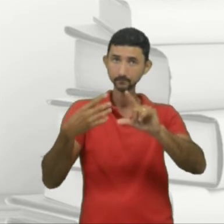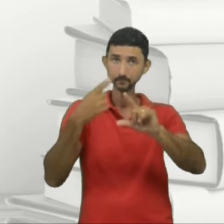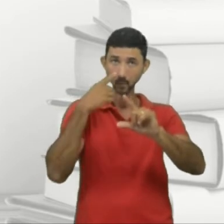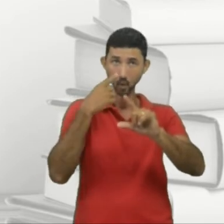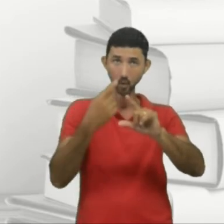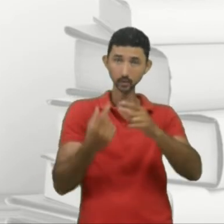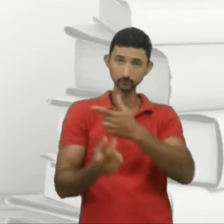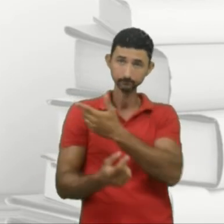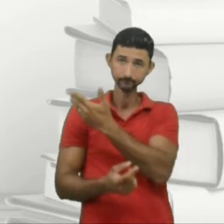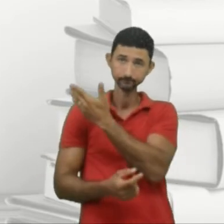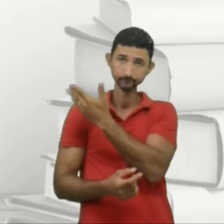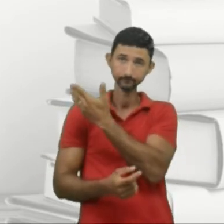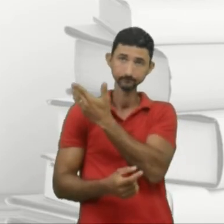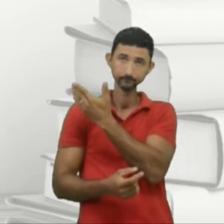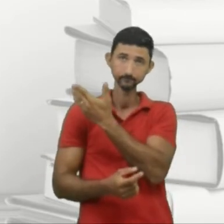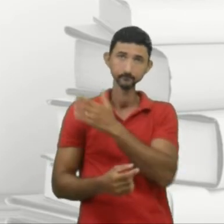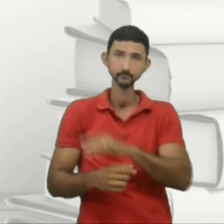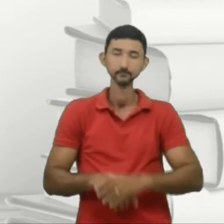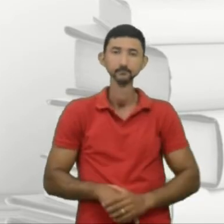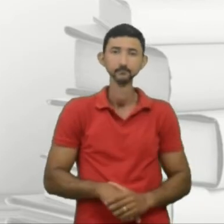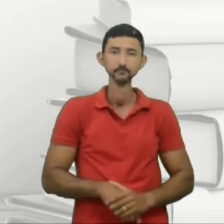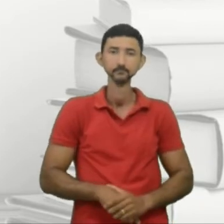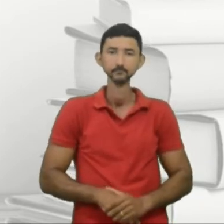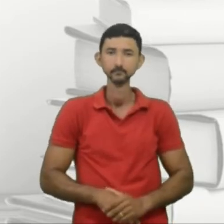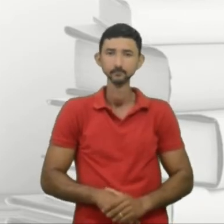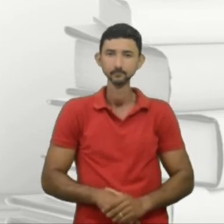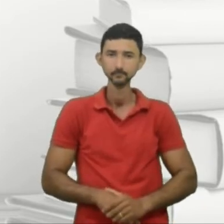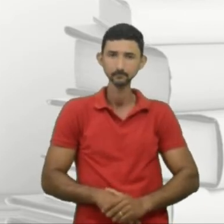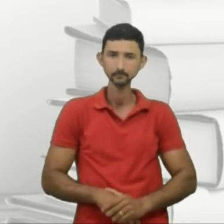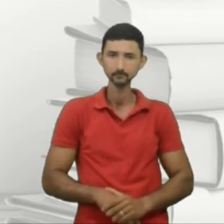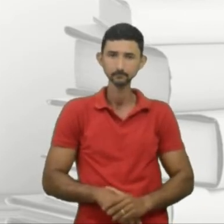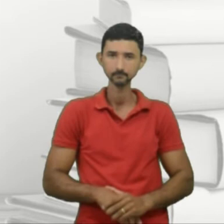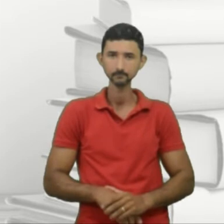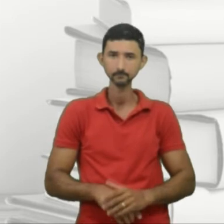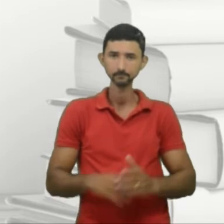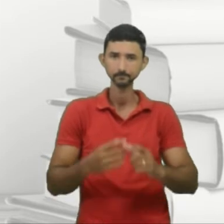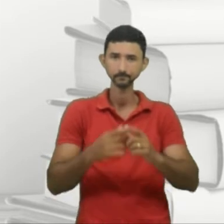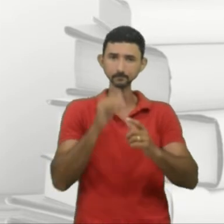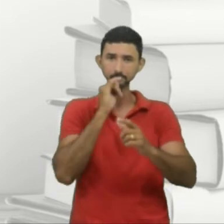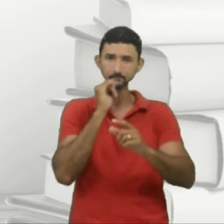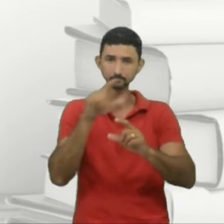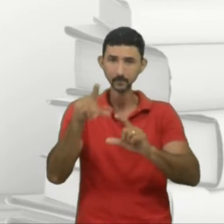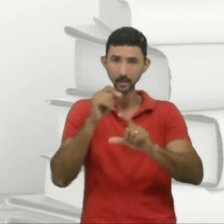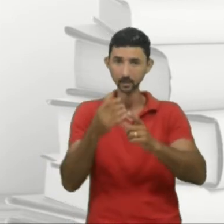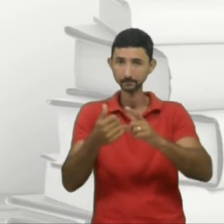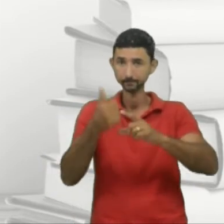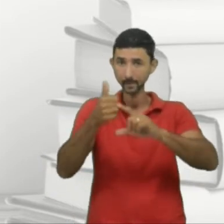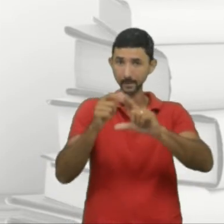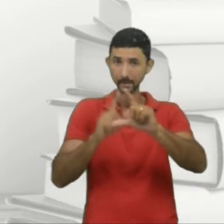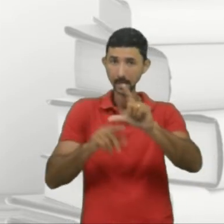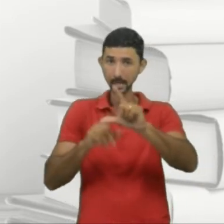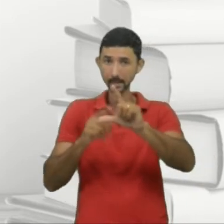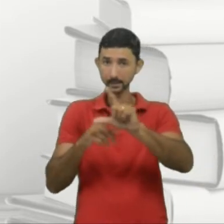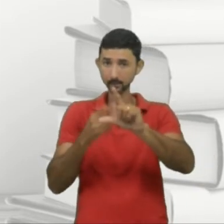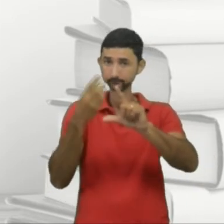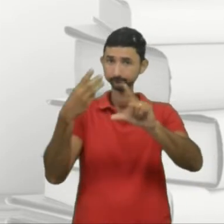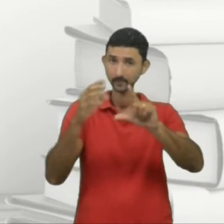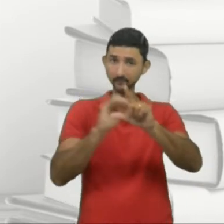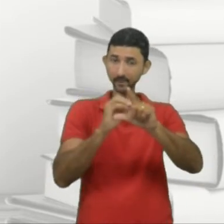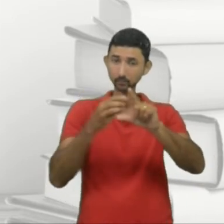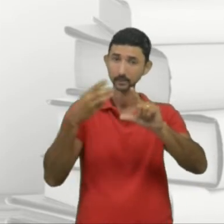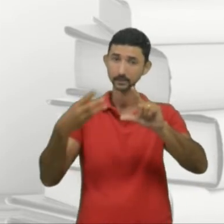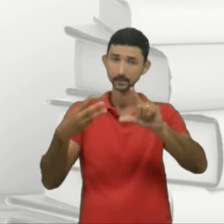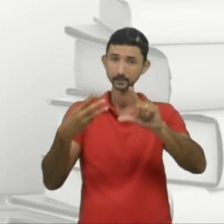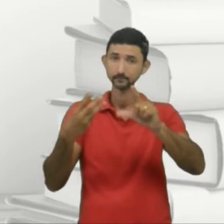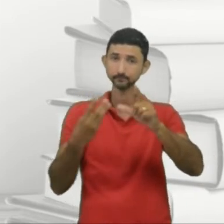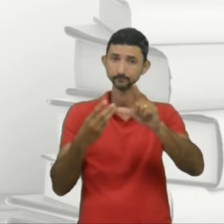o meu raciocínio da questão anterior. Então, da feita que eu escolhi a primeira letra, sobram 3 letras.